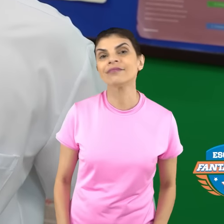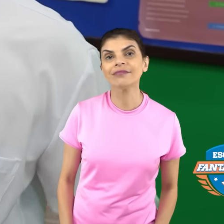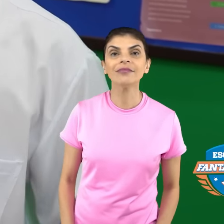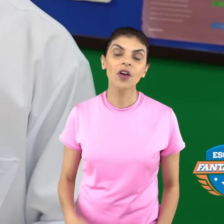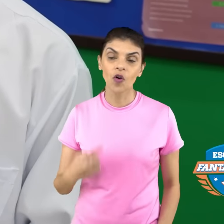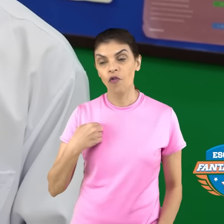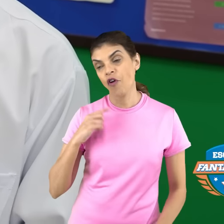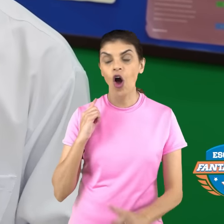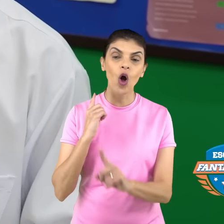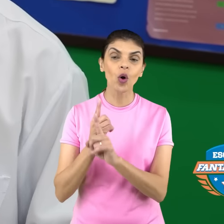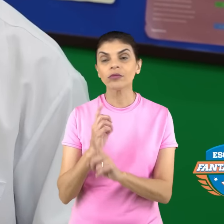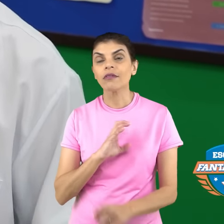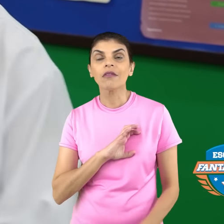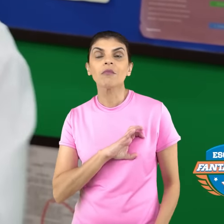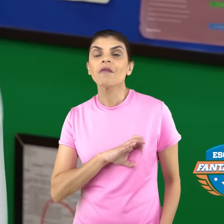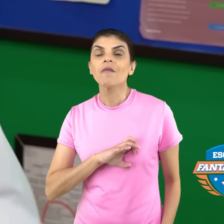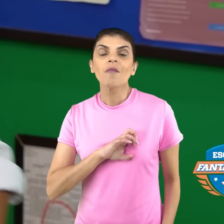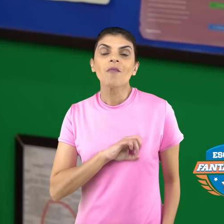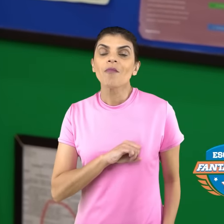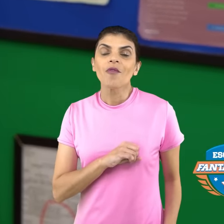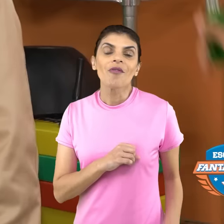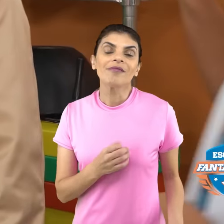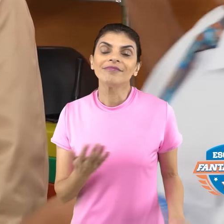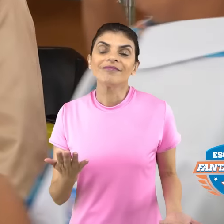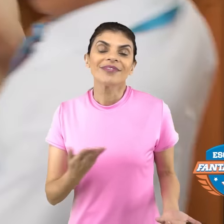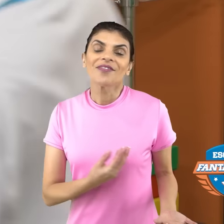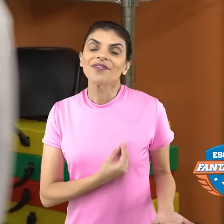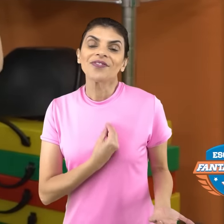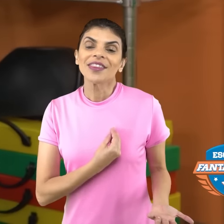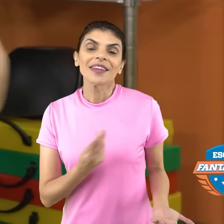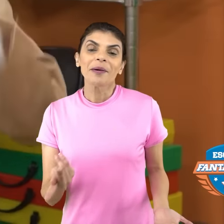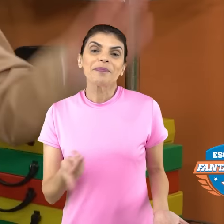eu lá que eu vou encontrar o amor da minha vida.